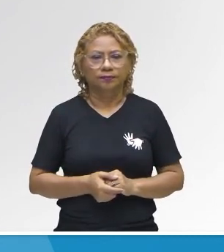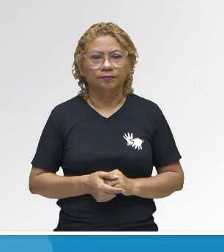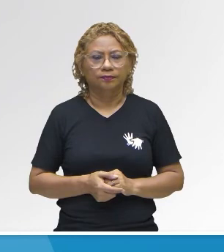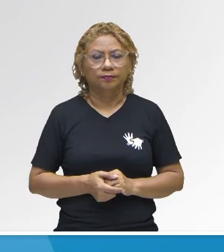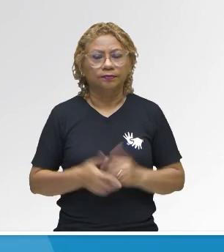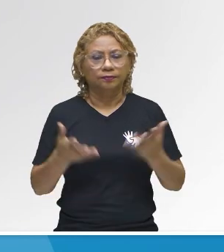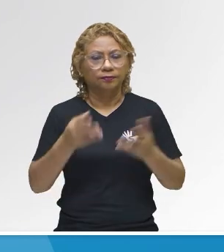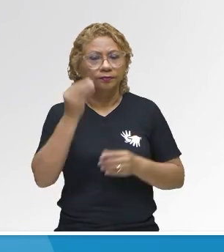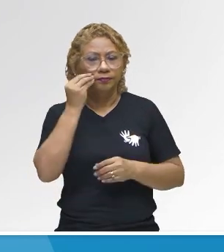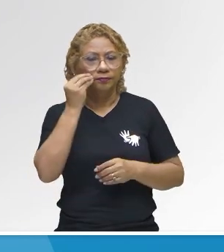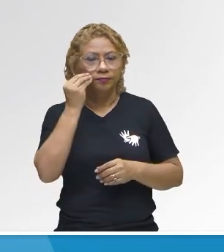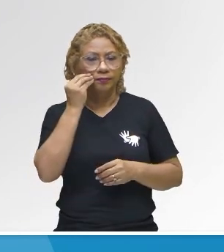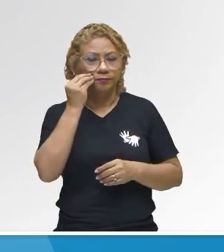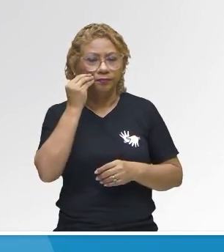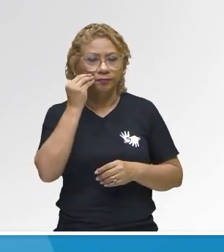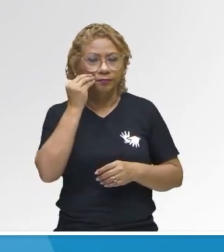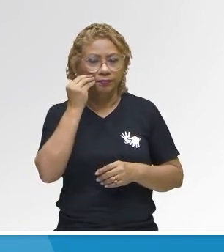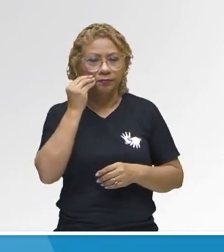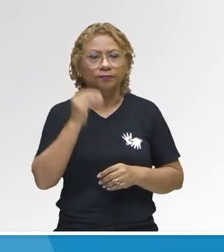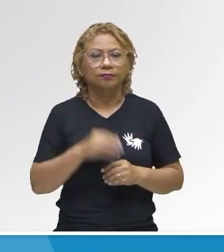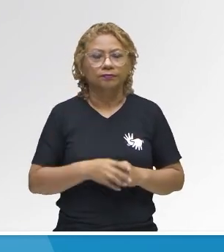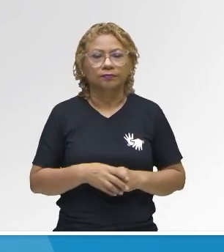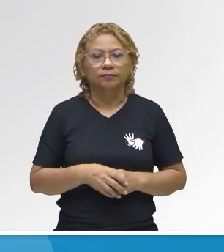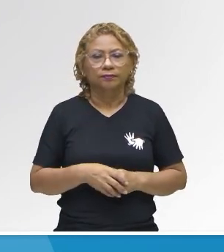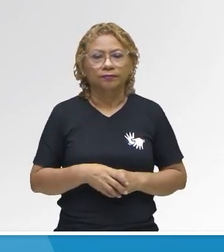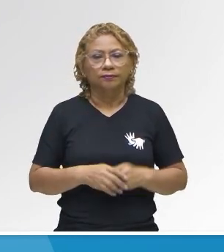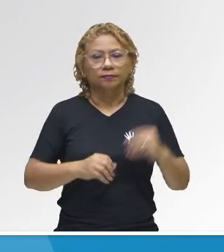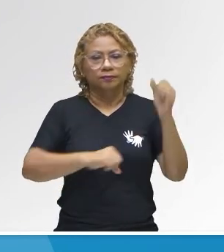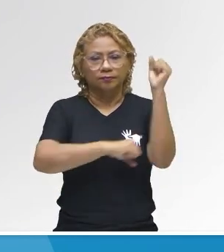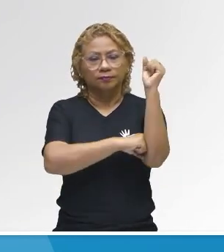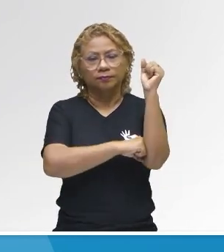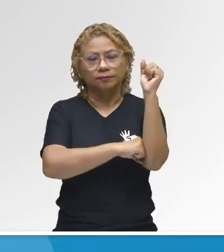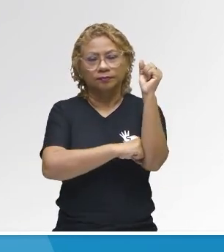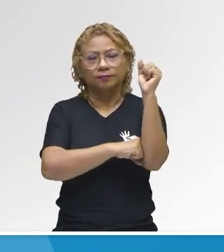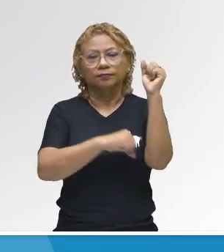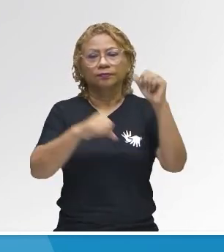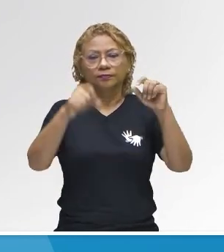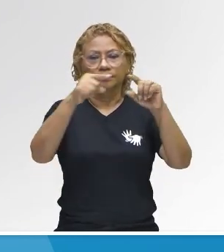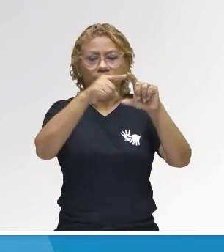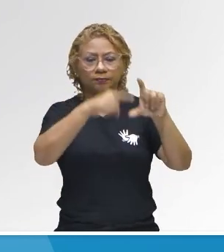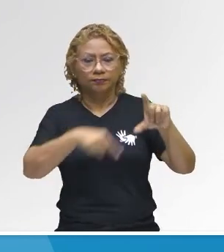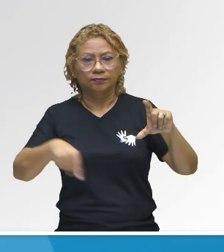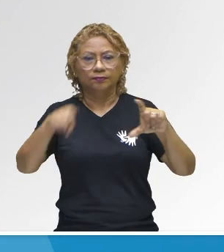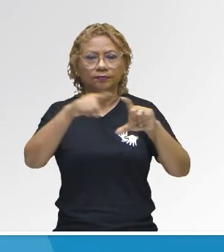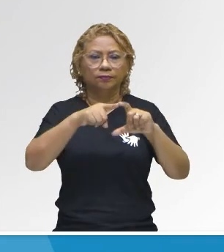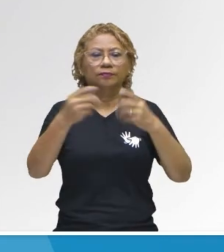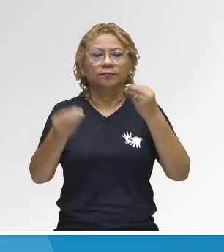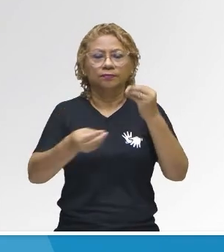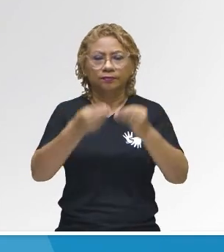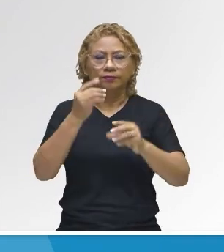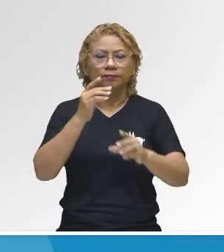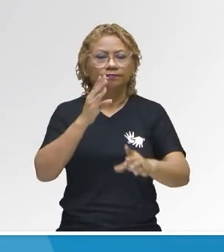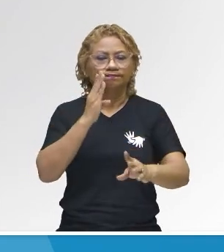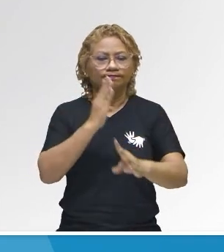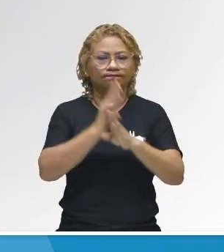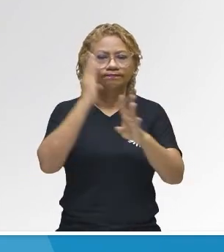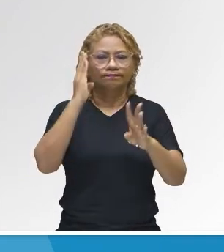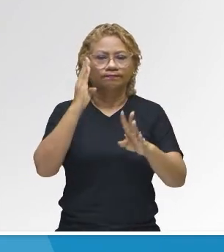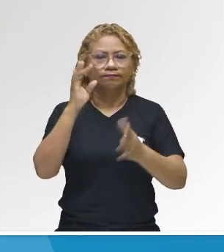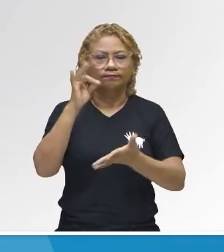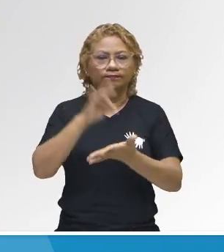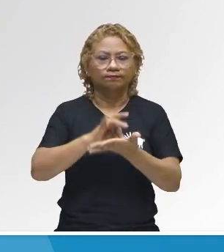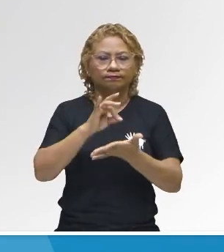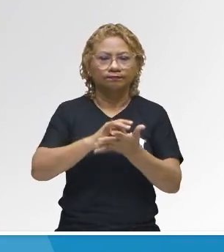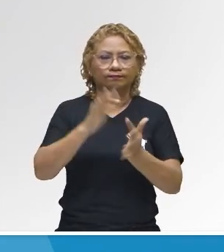Agora vamos ver uma outra questão. Esboce o gráfico, dê o domínio e o período da função real. Temos aqui a